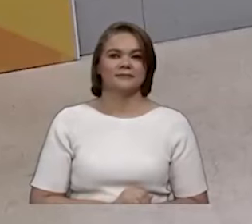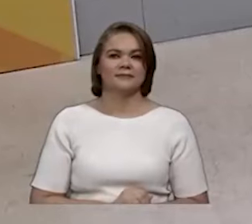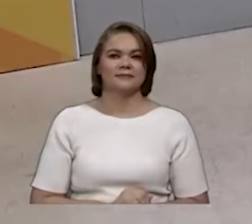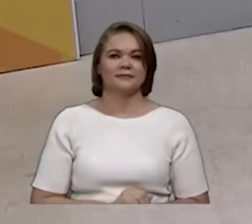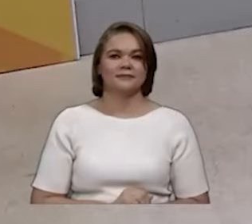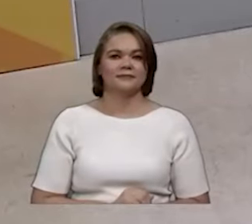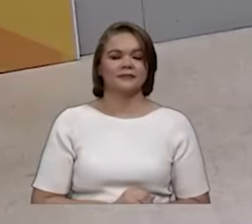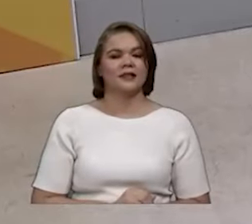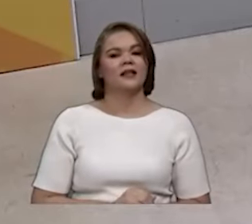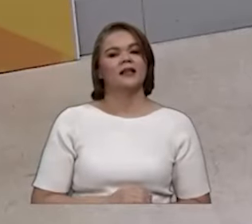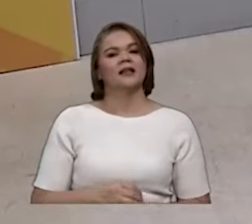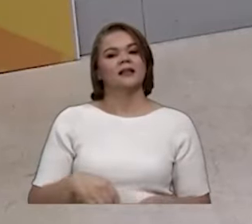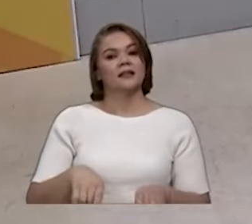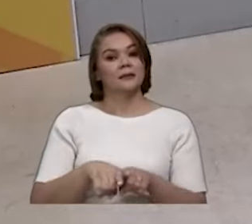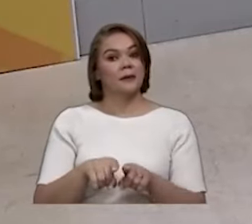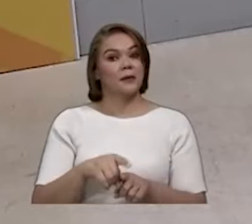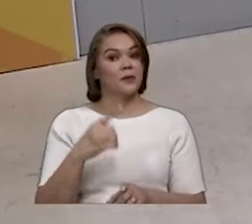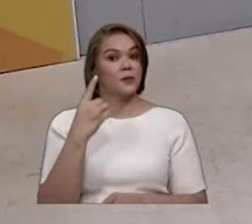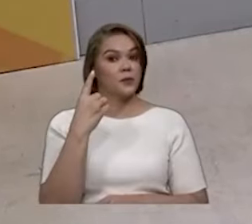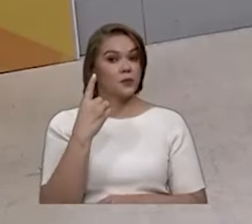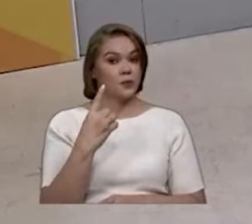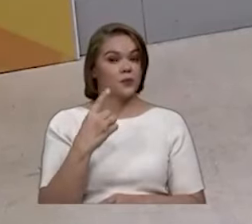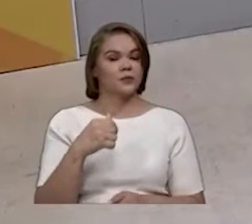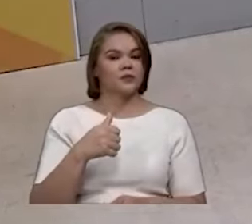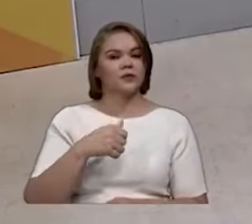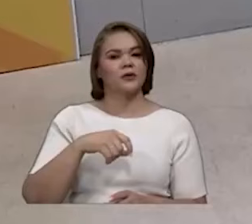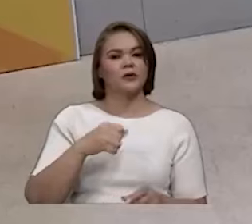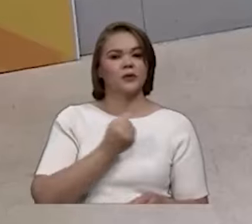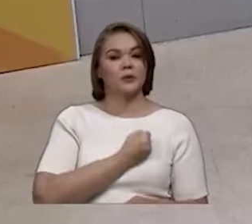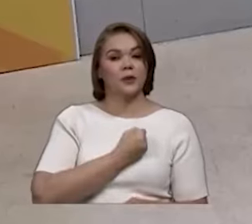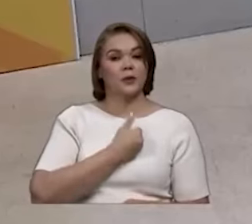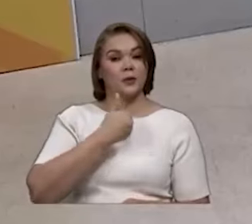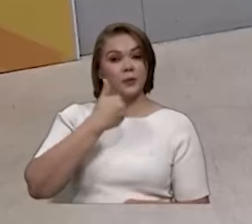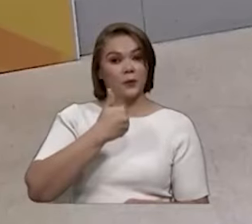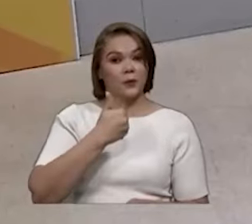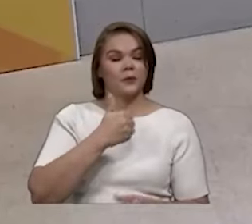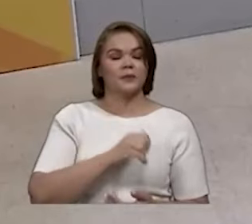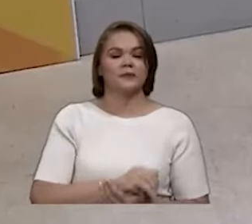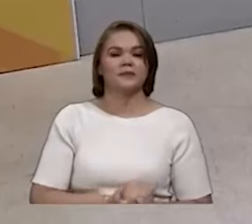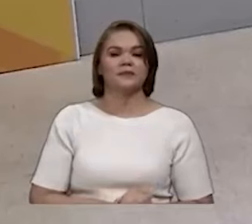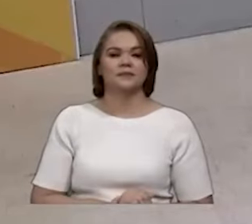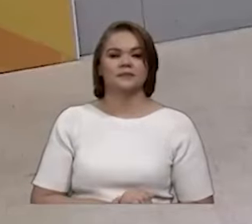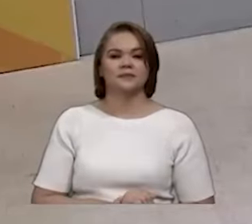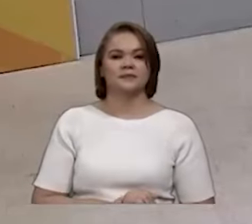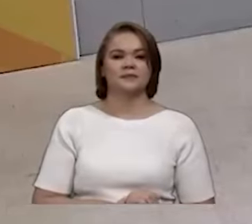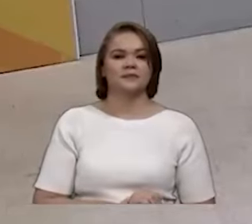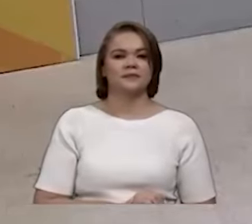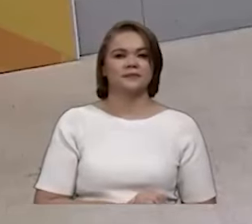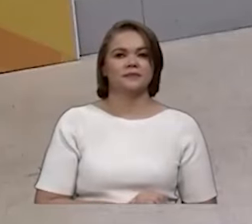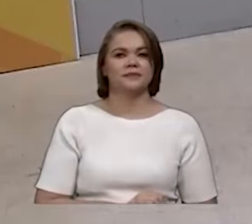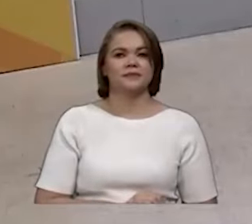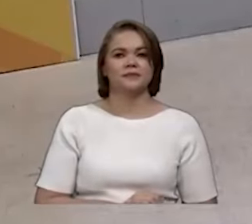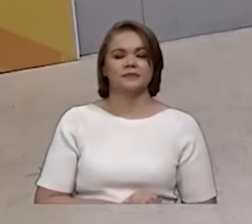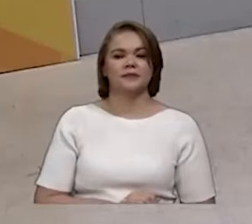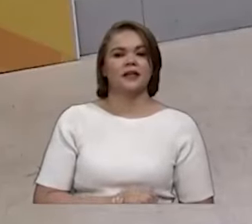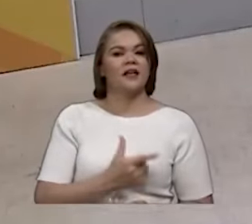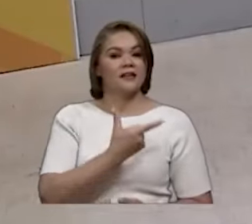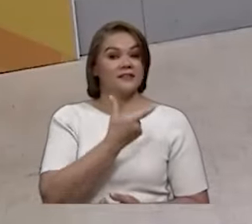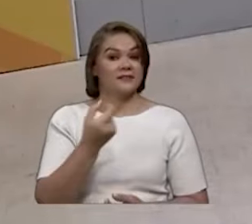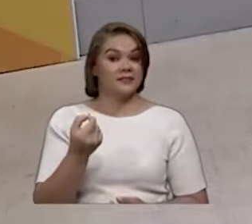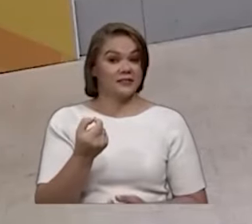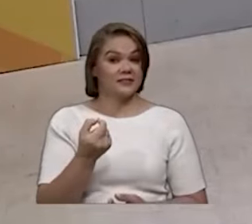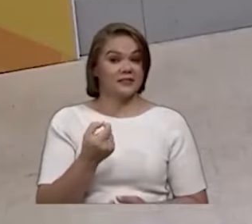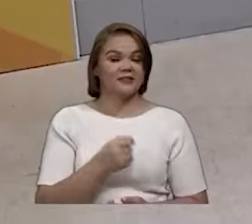39 subiu, sobe também a bolinha de número 1, a primeira do painel. Número 1, número 1, número 1, marque. Número